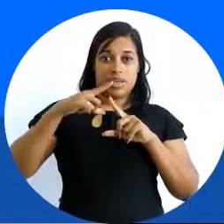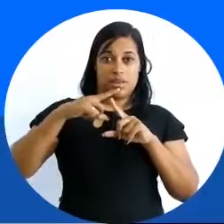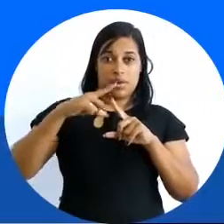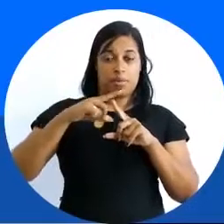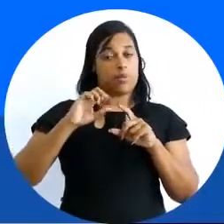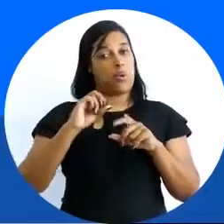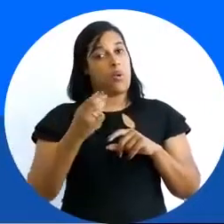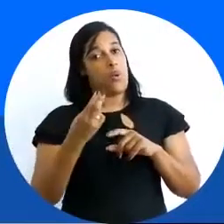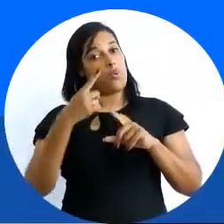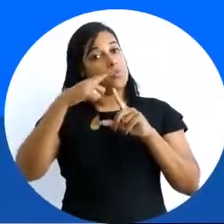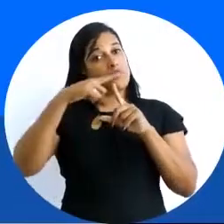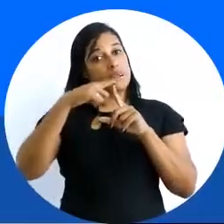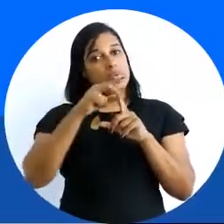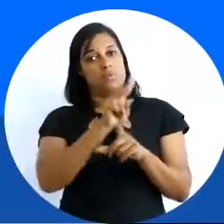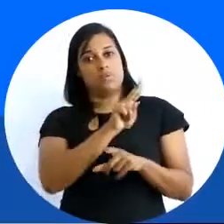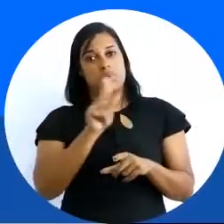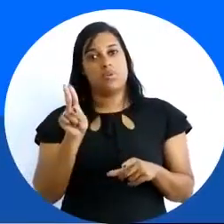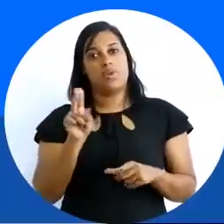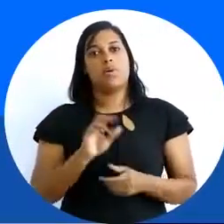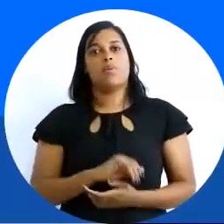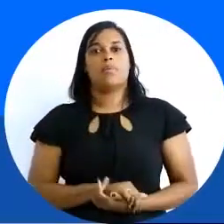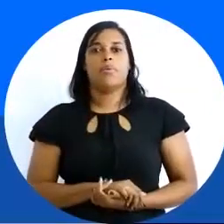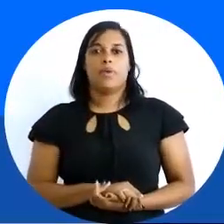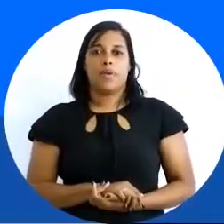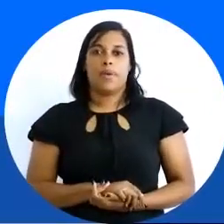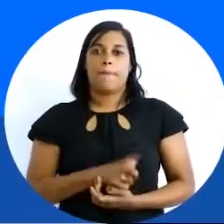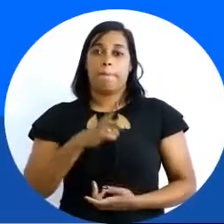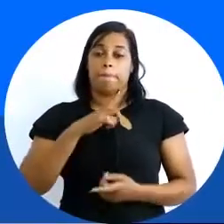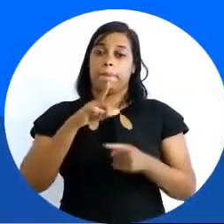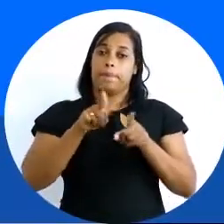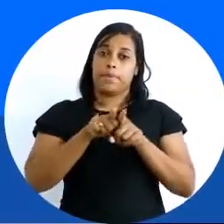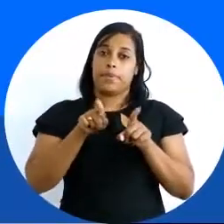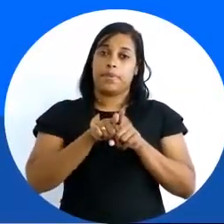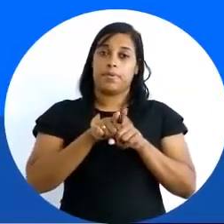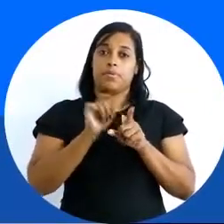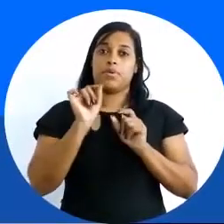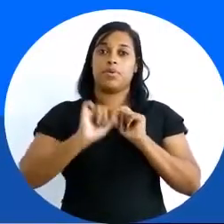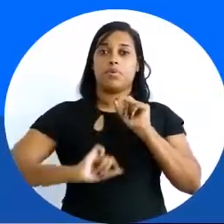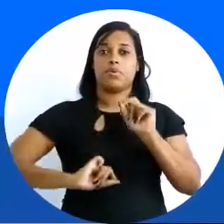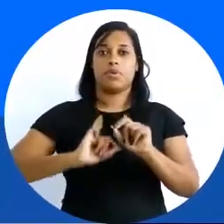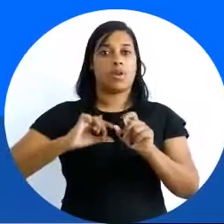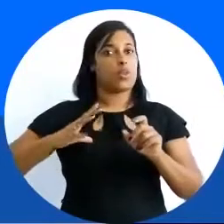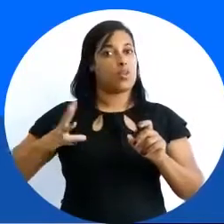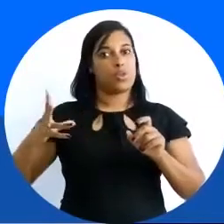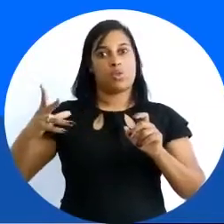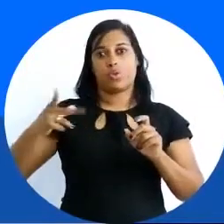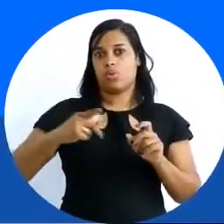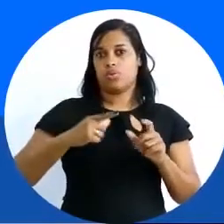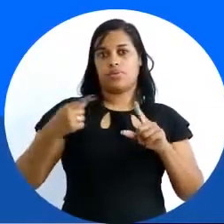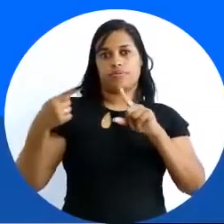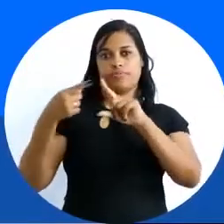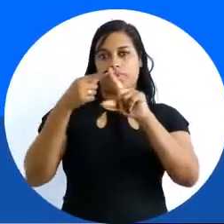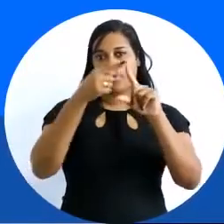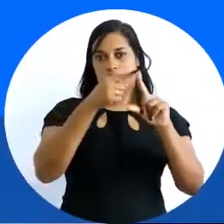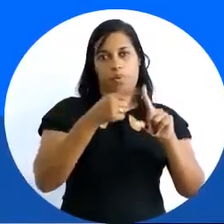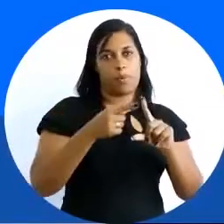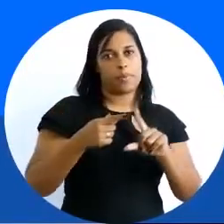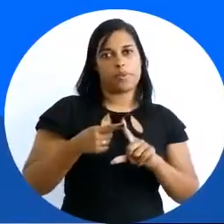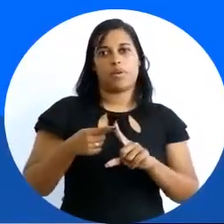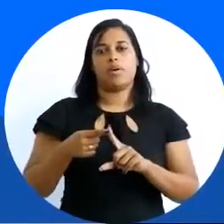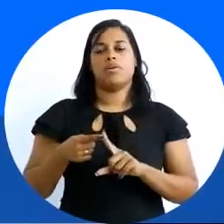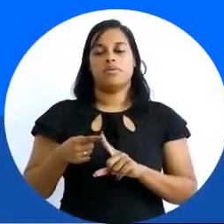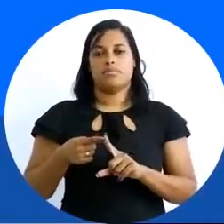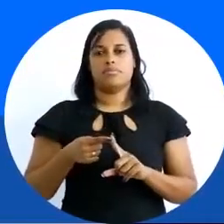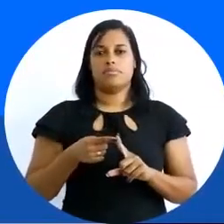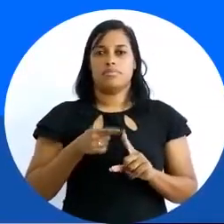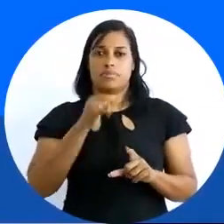um determinado tipo de nome. E também existem os índices que são gerais, que vai combinar 2 ou mais características.